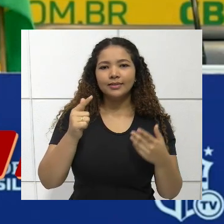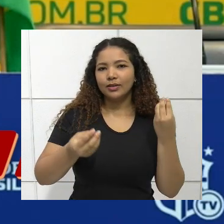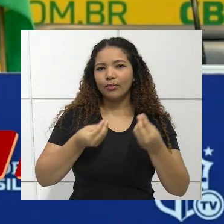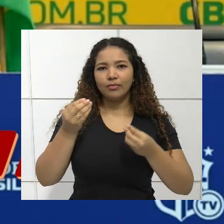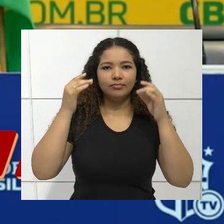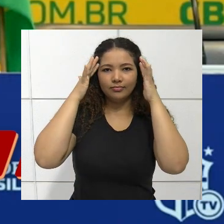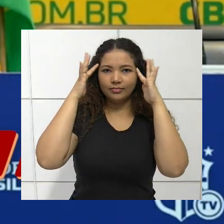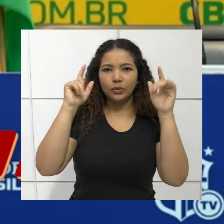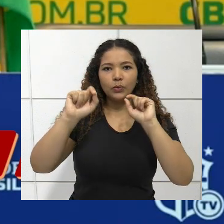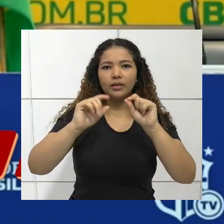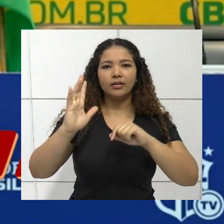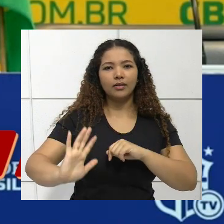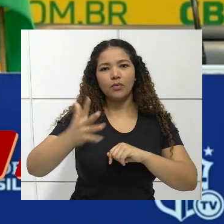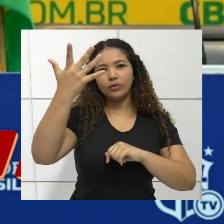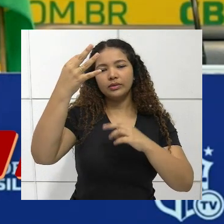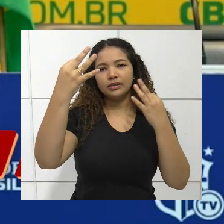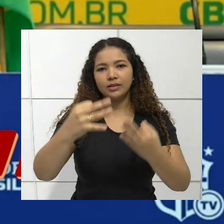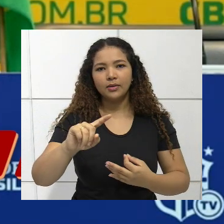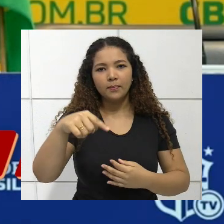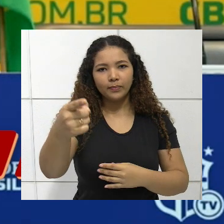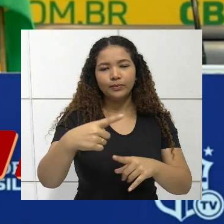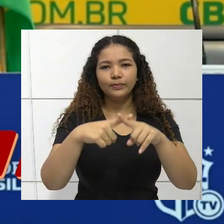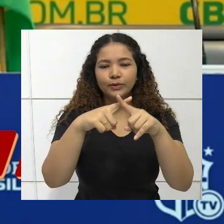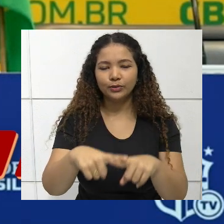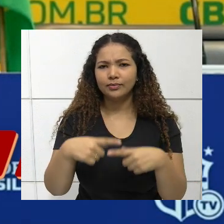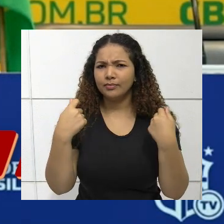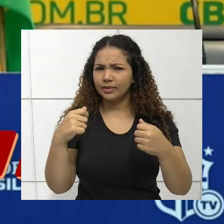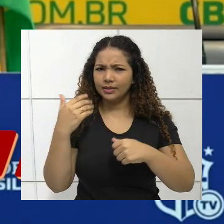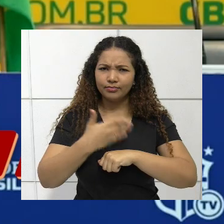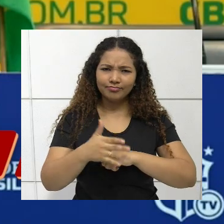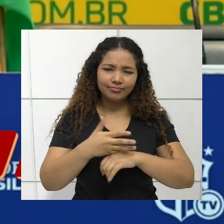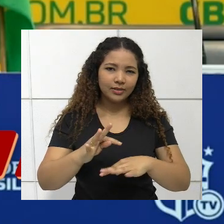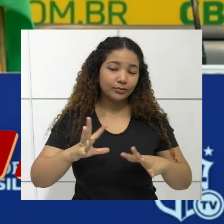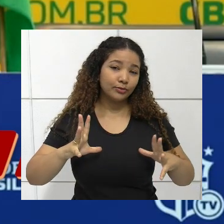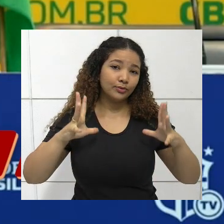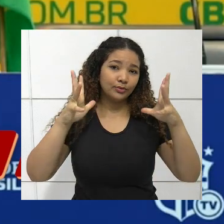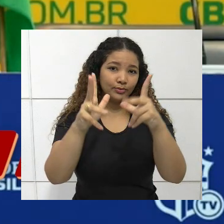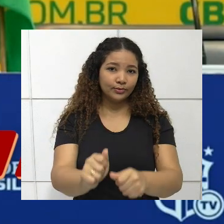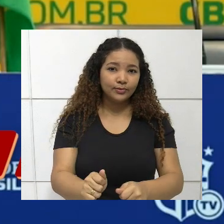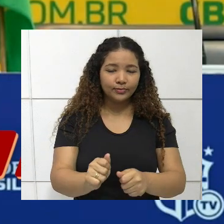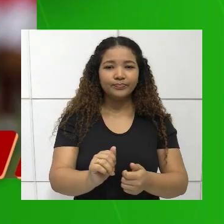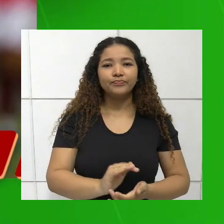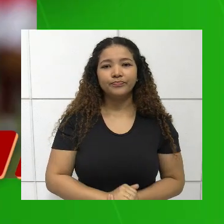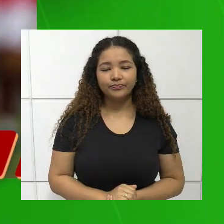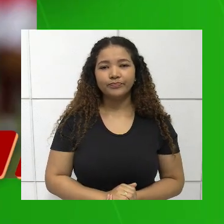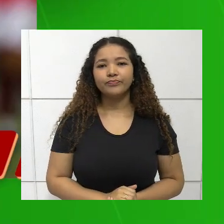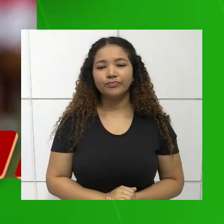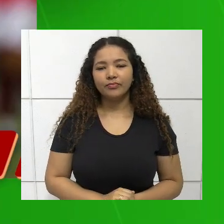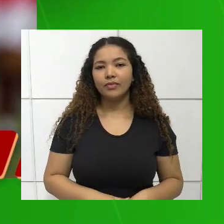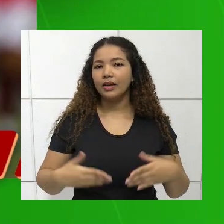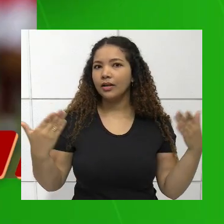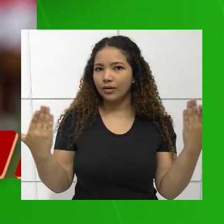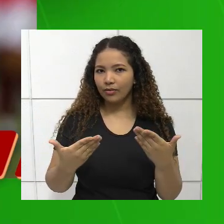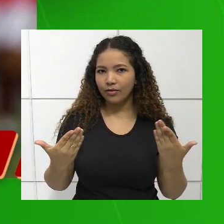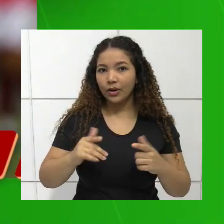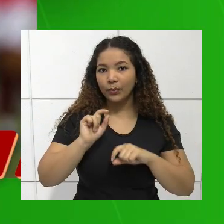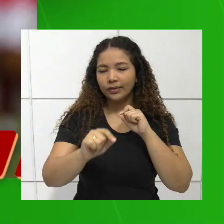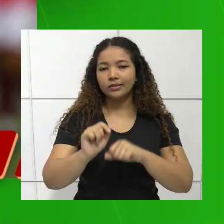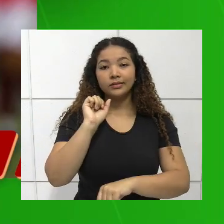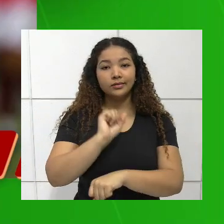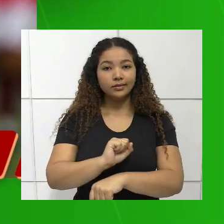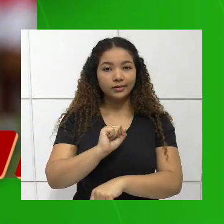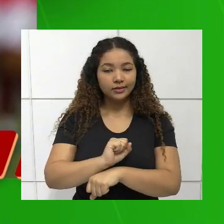não sabe o que vai acontecer ao certo no jogo. A gente tem que estar preparado para todos os cenários possíveis aí em Montevideo. Agora é aguardar